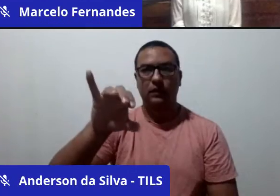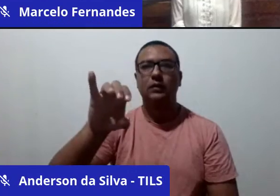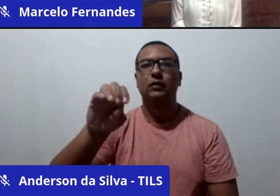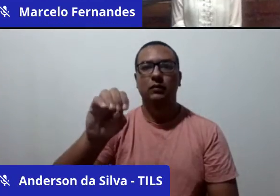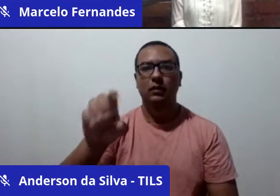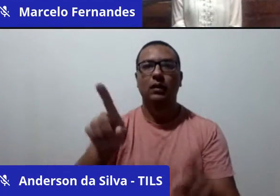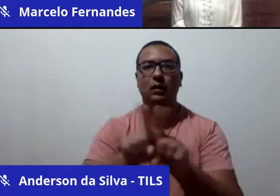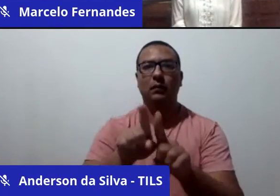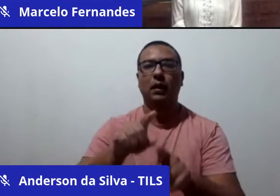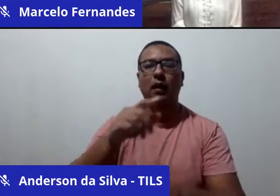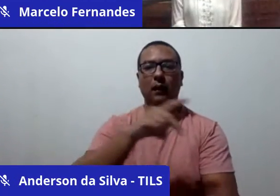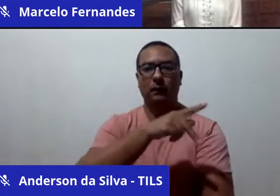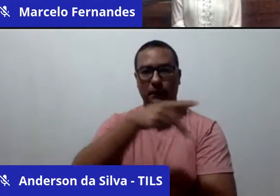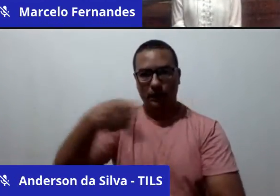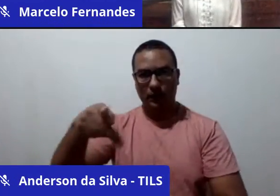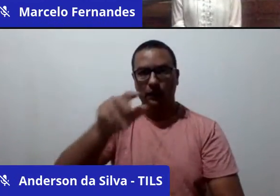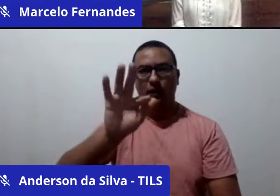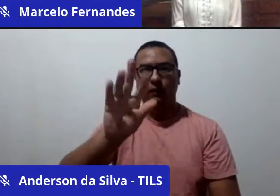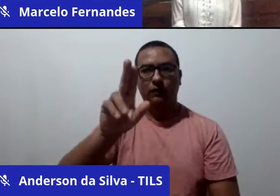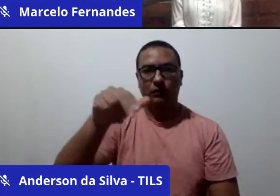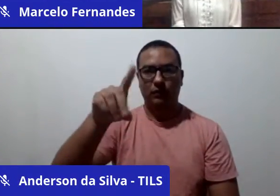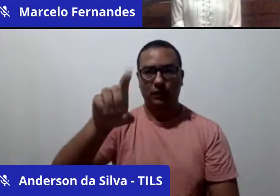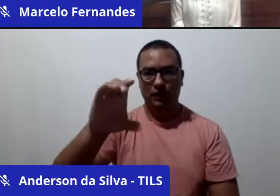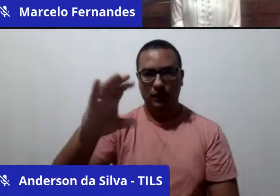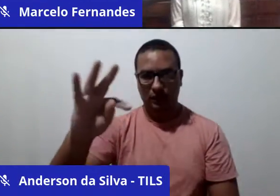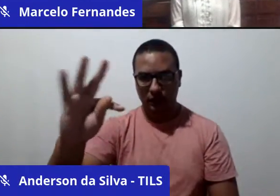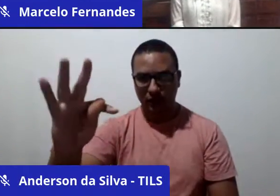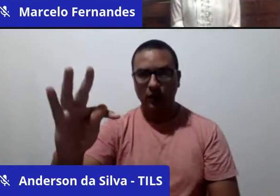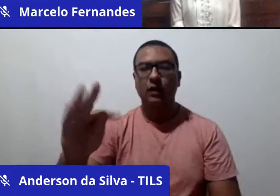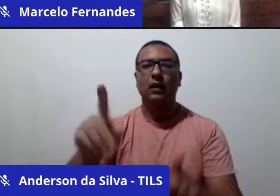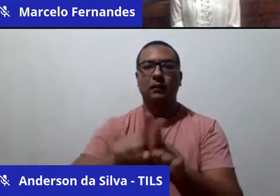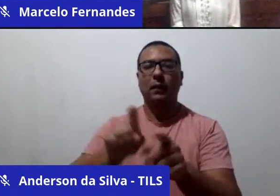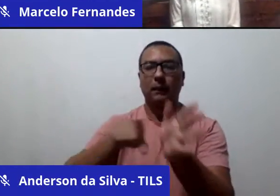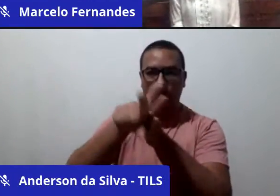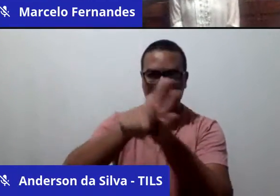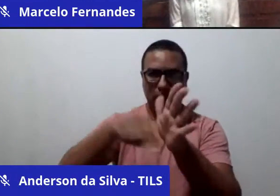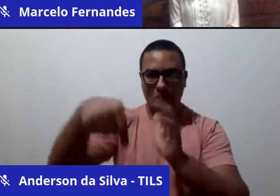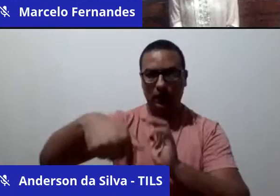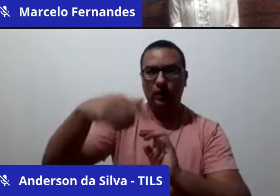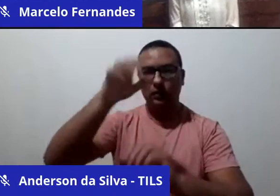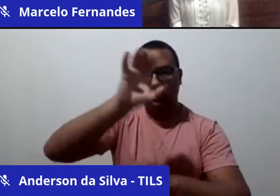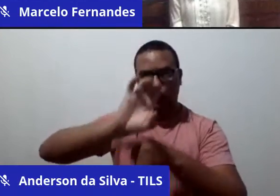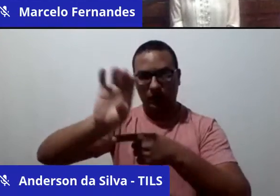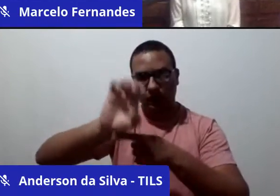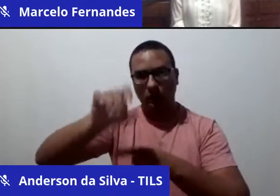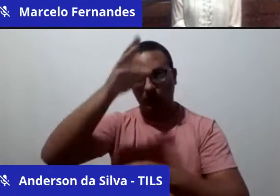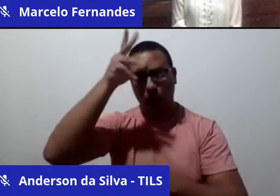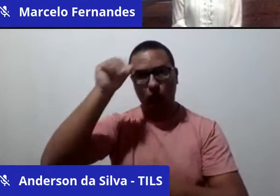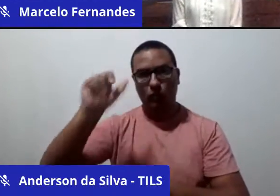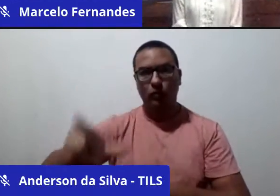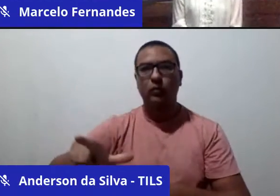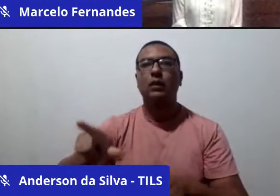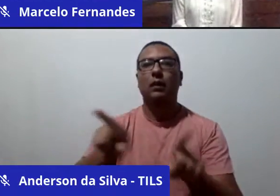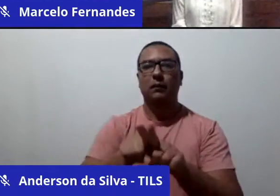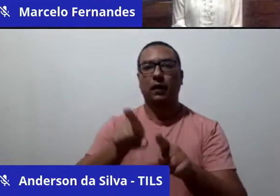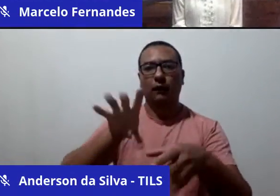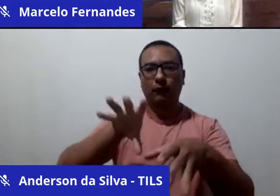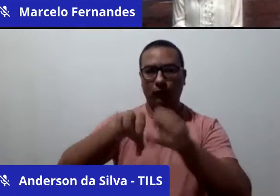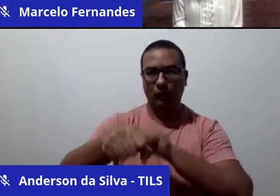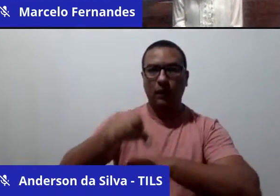da Fundect, a Fundação de Amparo à Pesquisa do Estado de Mato Grosso do Sul. Obrigado, Márcio. Márcio é administrador, né?